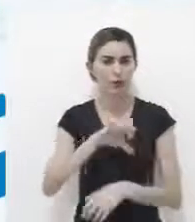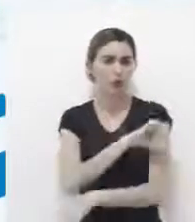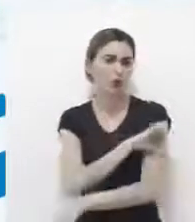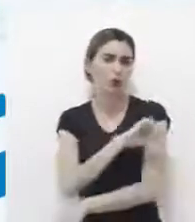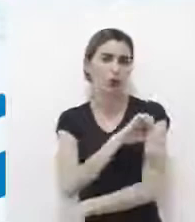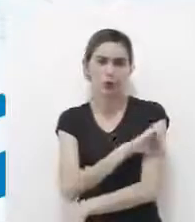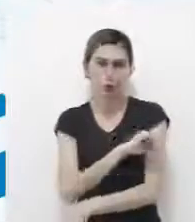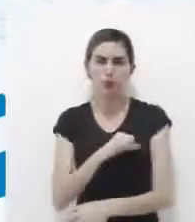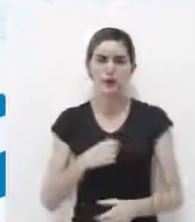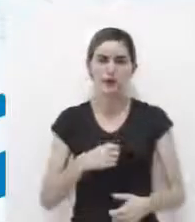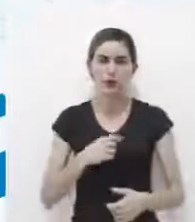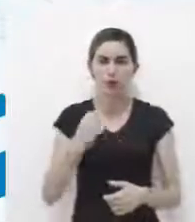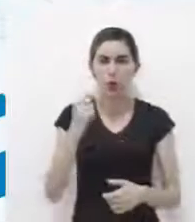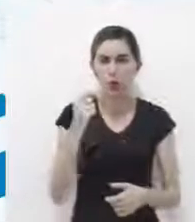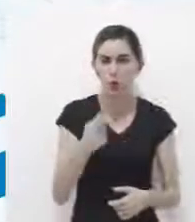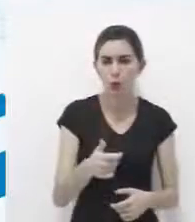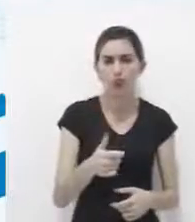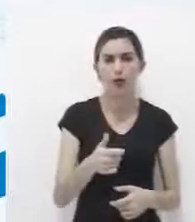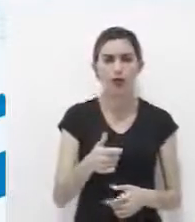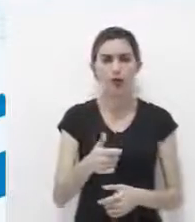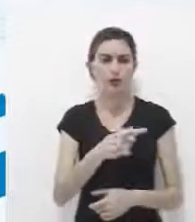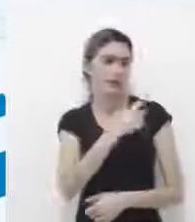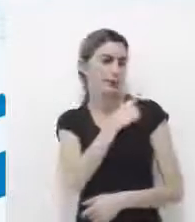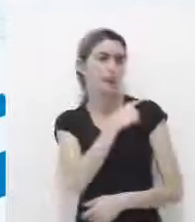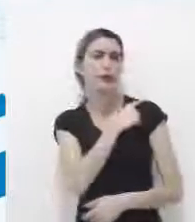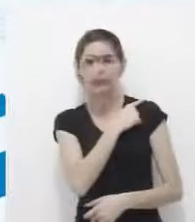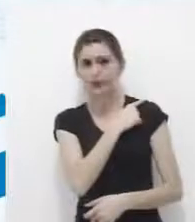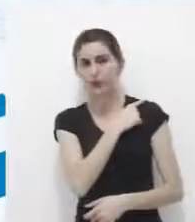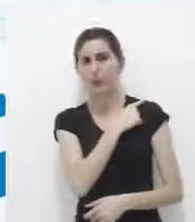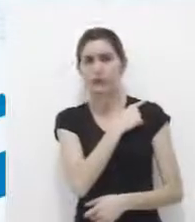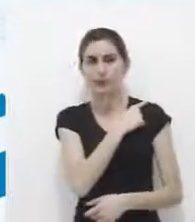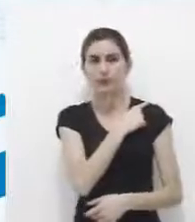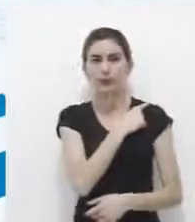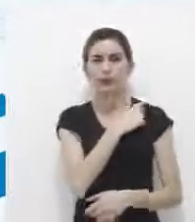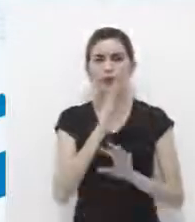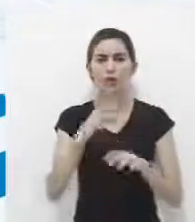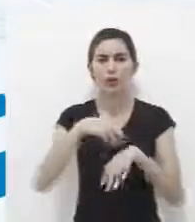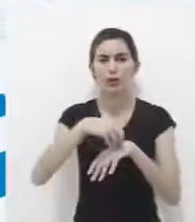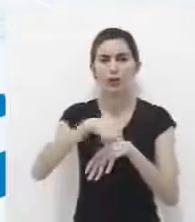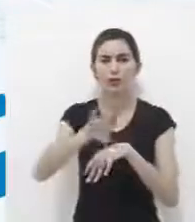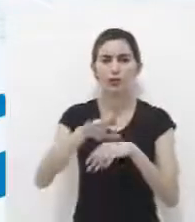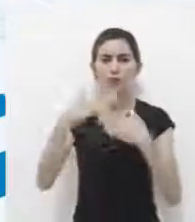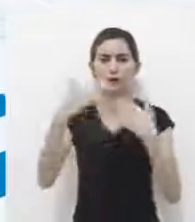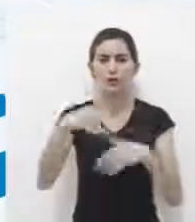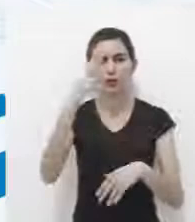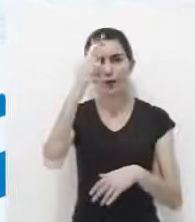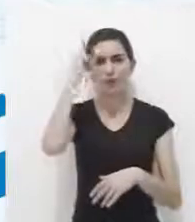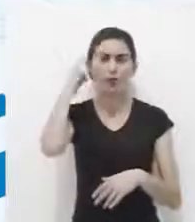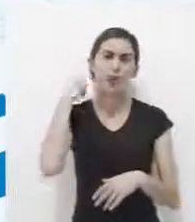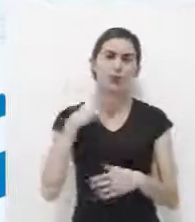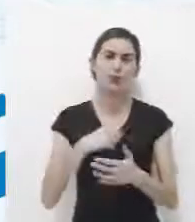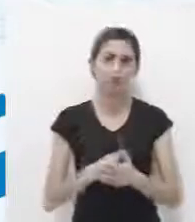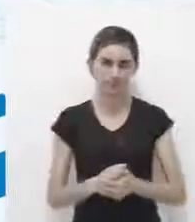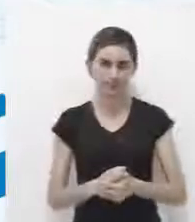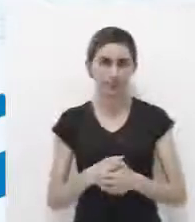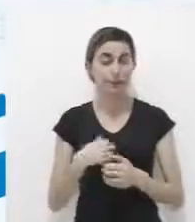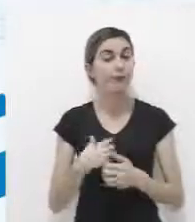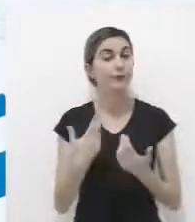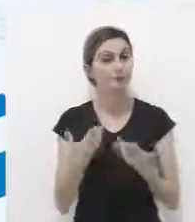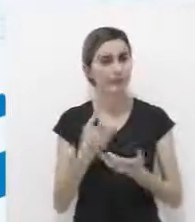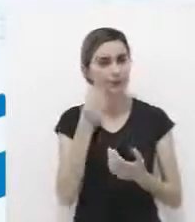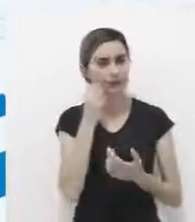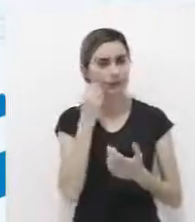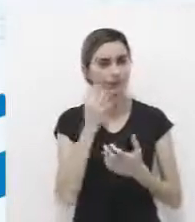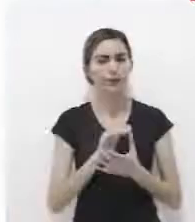gente está no 9º ano, é um pé, a gente já está com o pé no 1º ano do ensino médio, eu já trago uma questão de vestibular aqui para vocês,